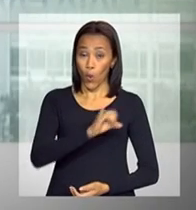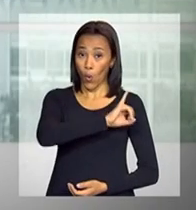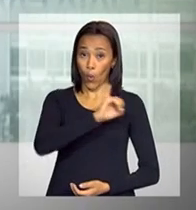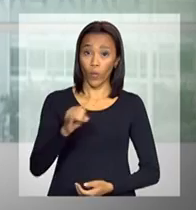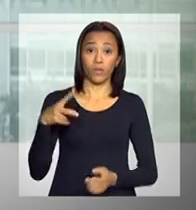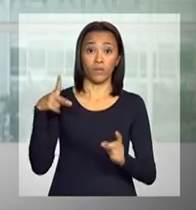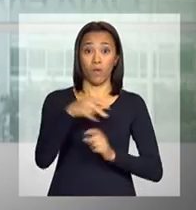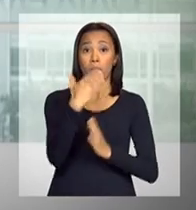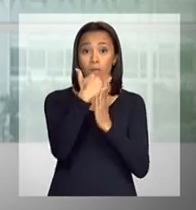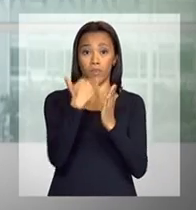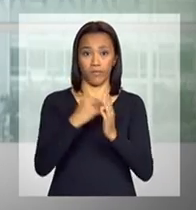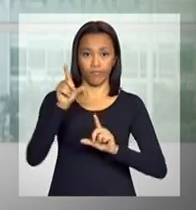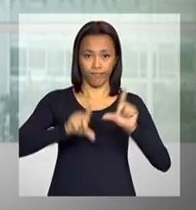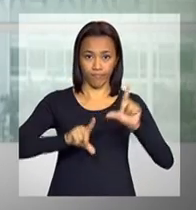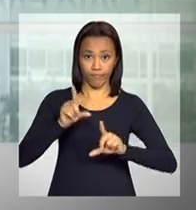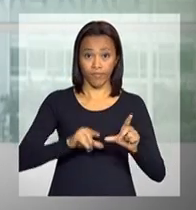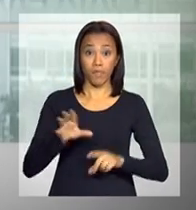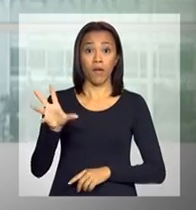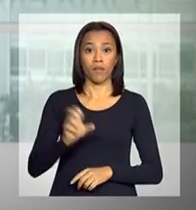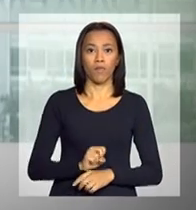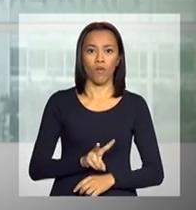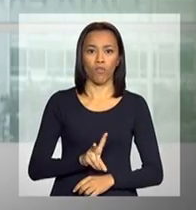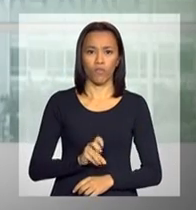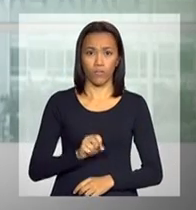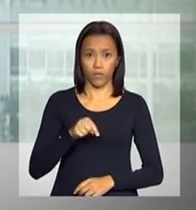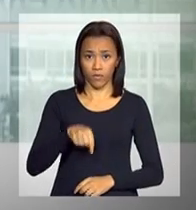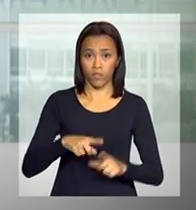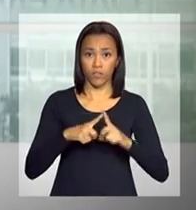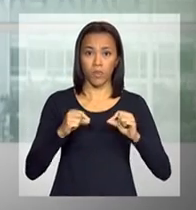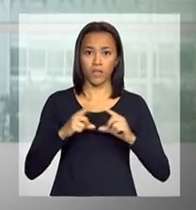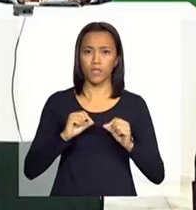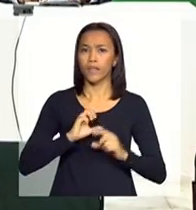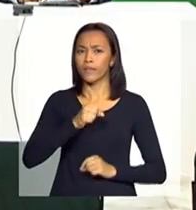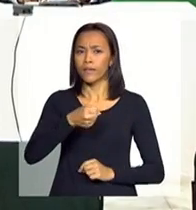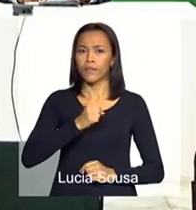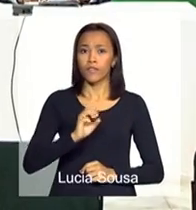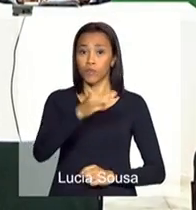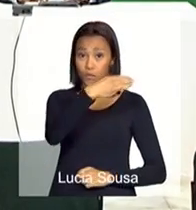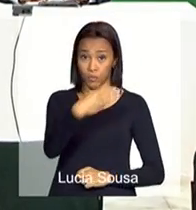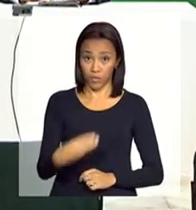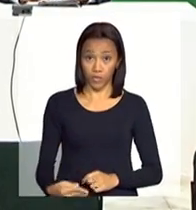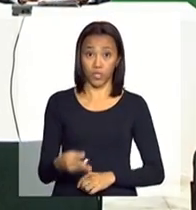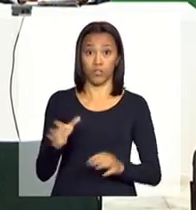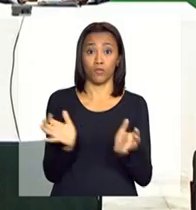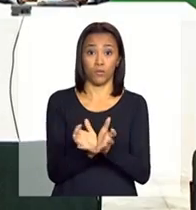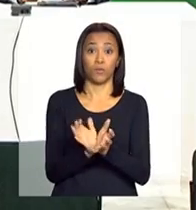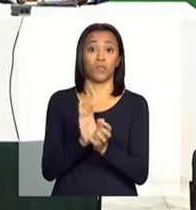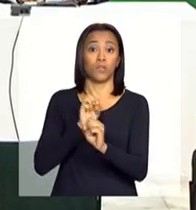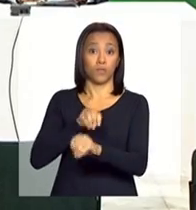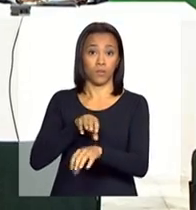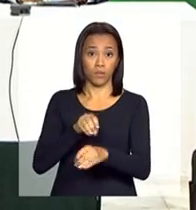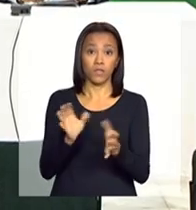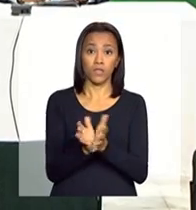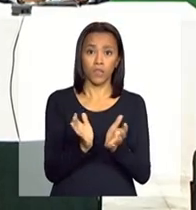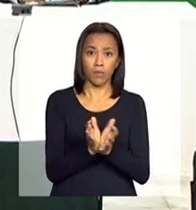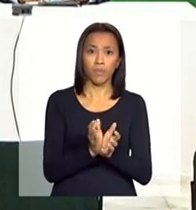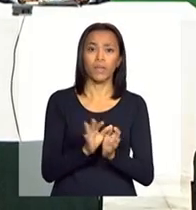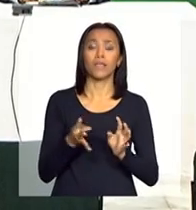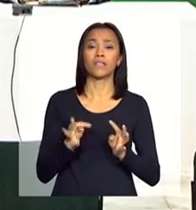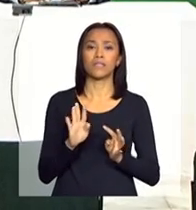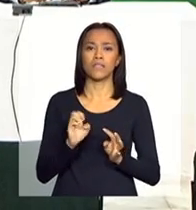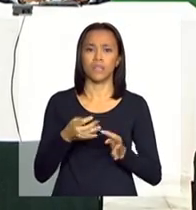Olá interrompemos a programação para transmitir ao vivo de Brasília entrevista dos ministros da educação e da Ciência